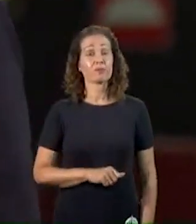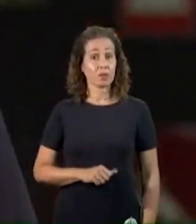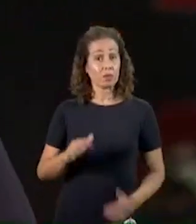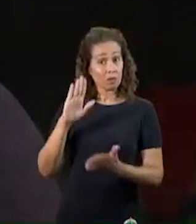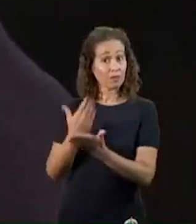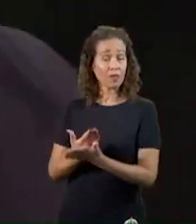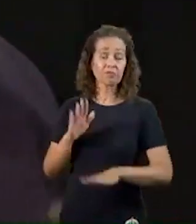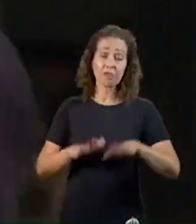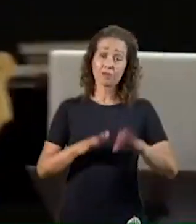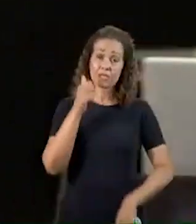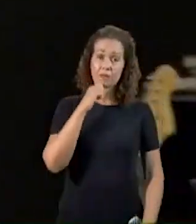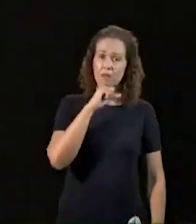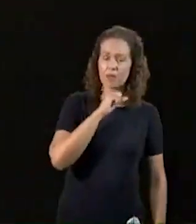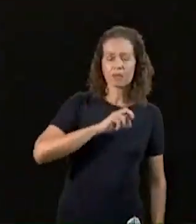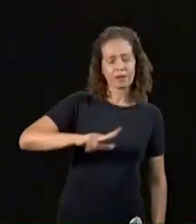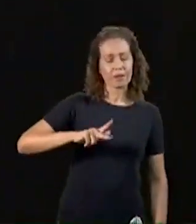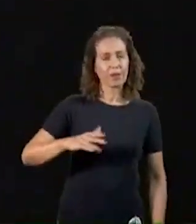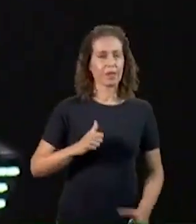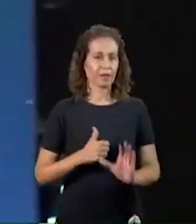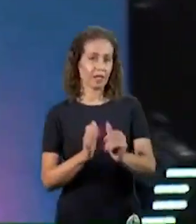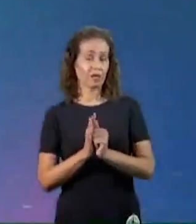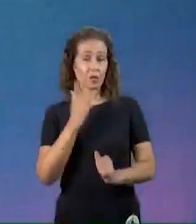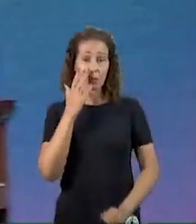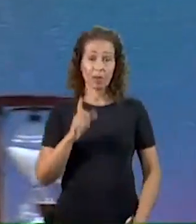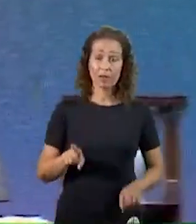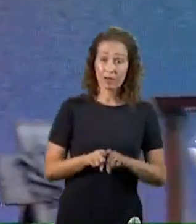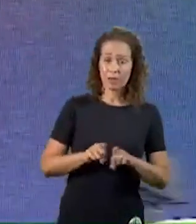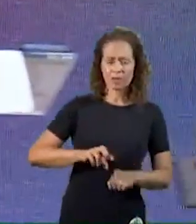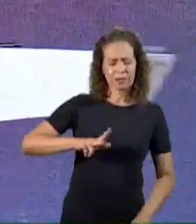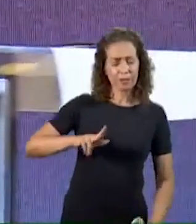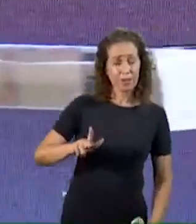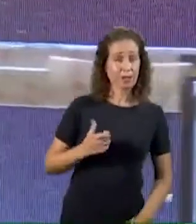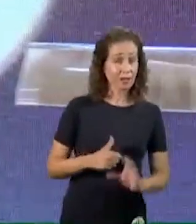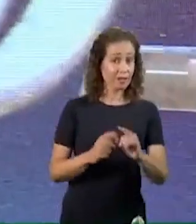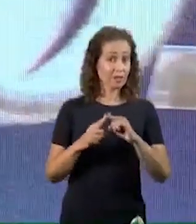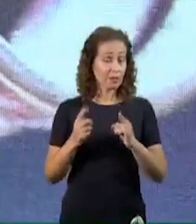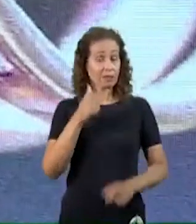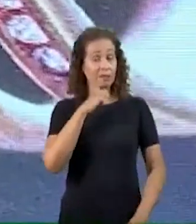pode não ser crente, seu pai pode não ser crente, o pai e a mãe têm que aprovar.